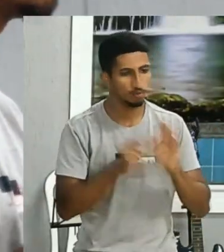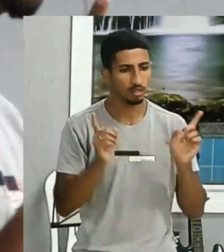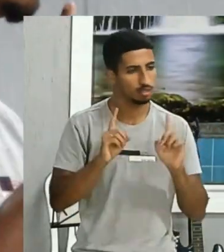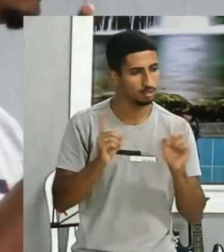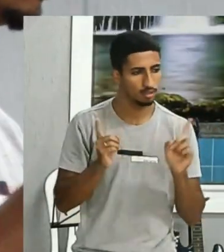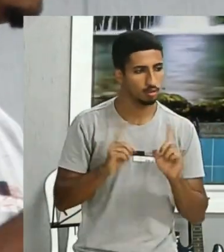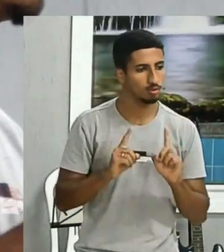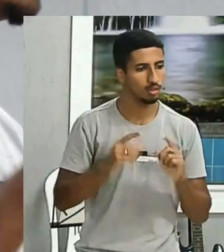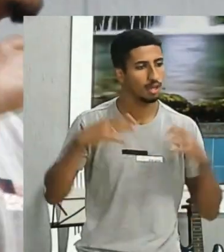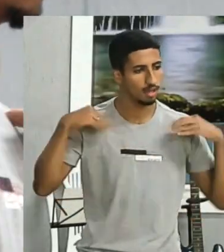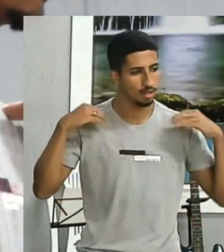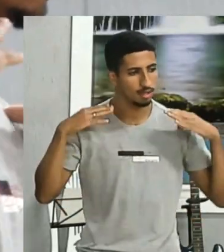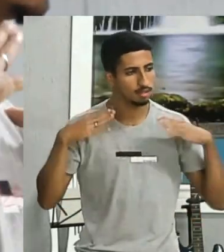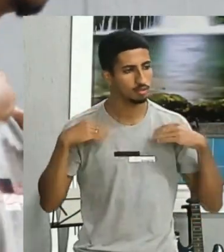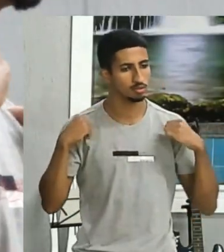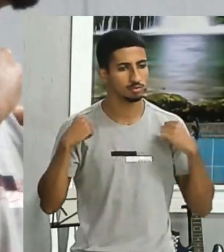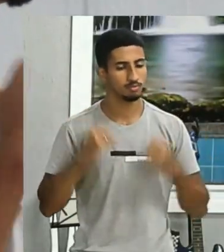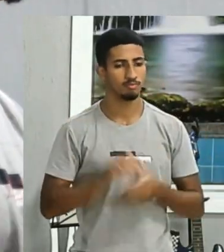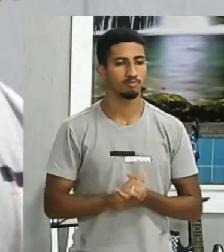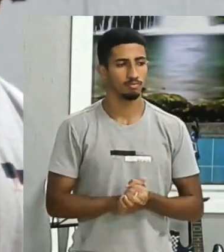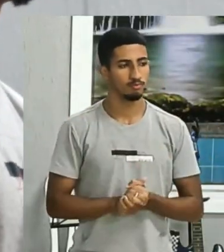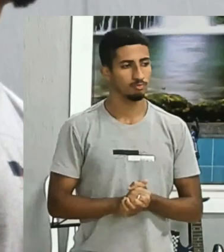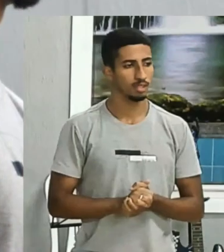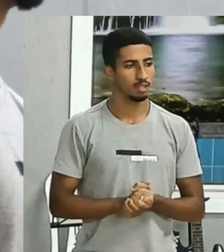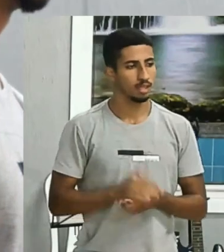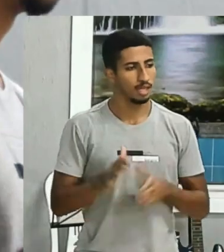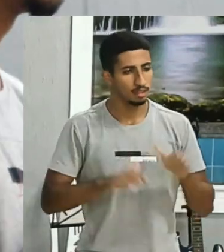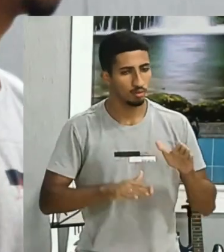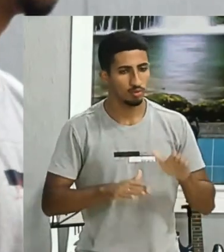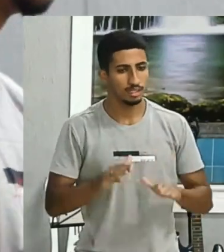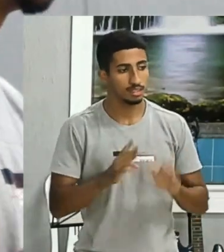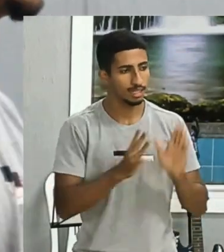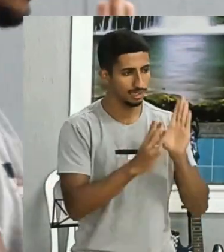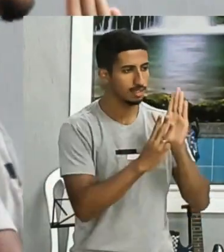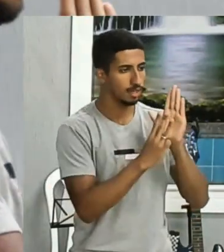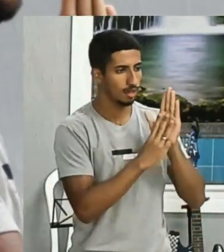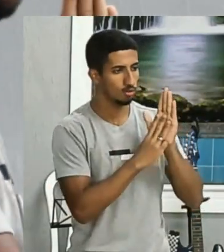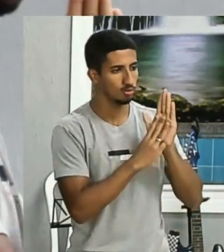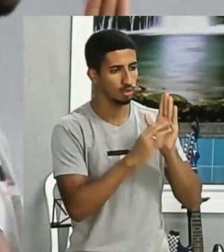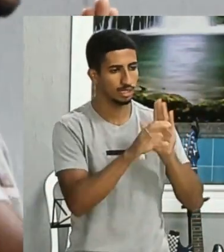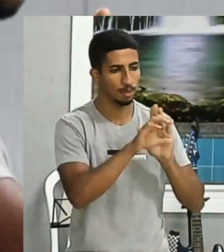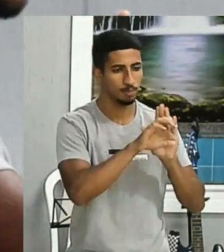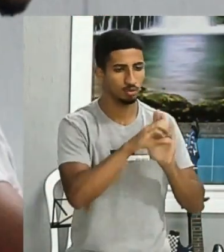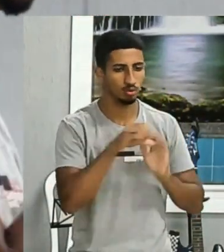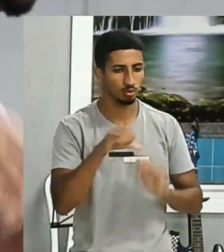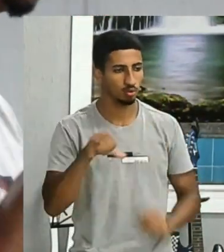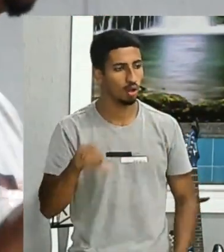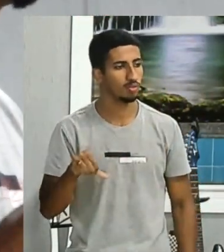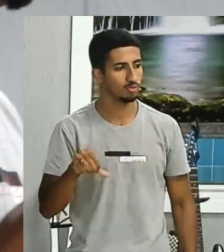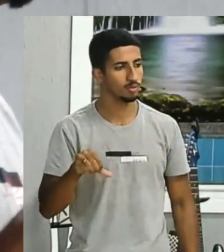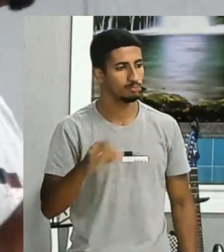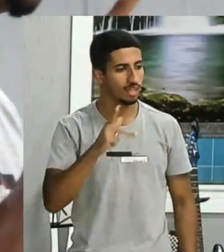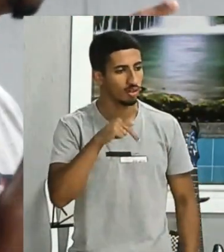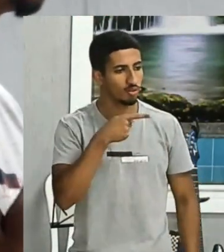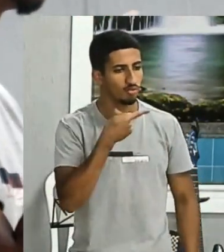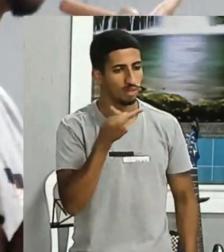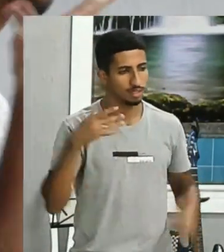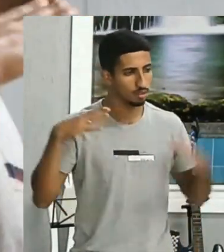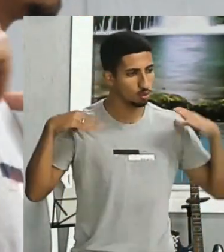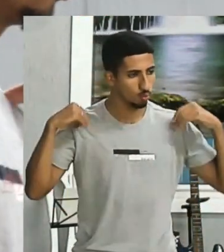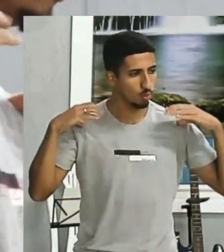Associam muitas vezes lá com Daniel, capítulo 9, que fala que o anjo